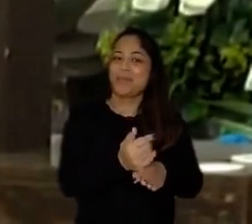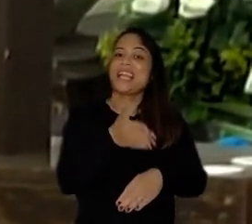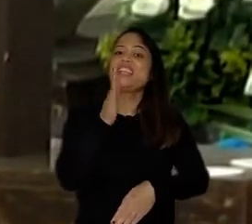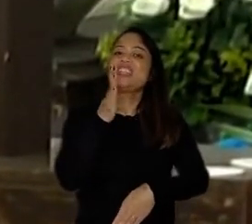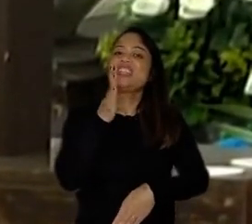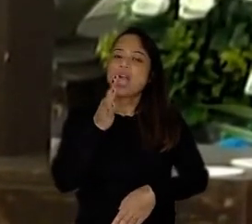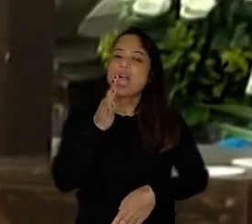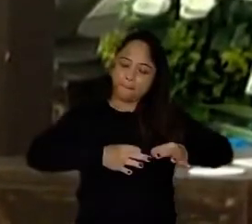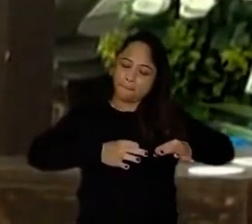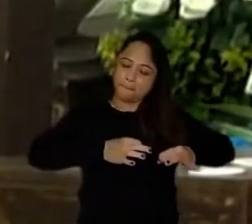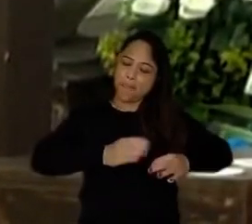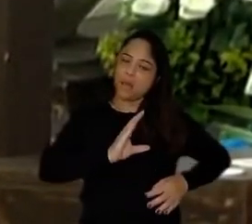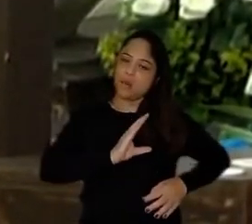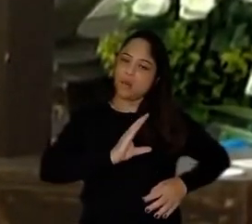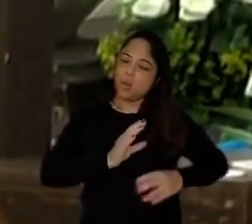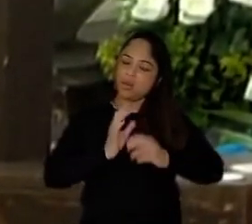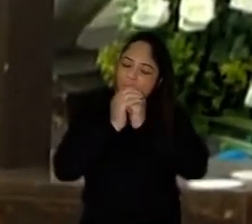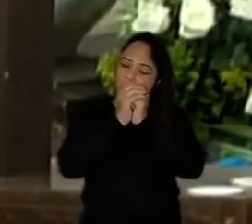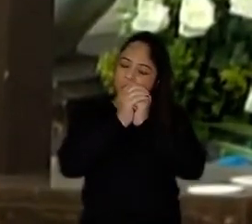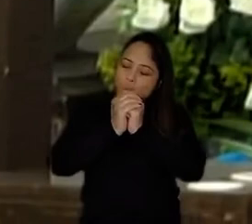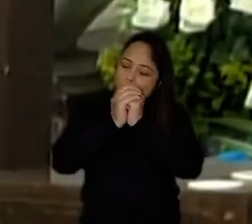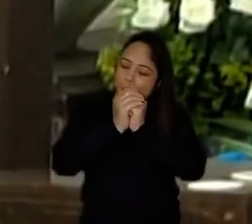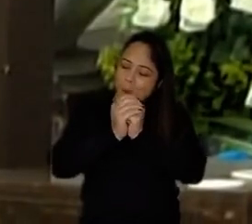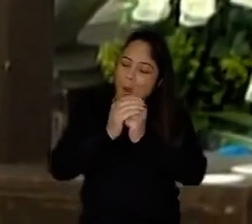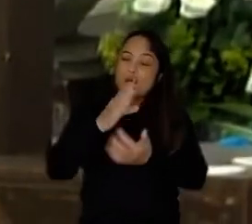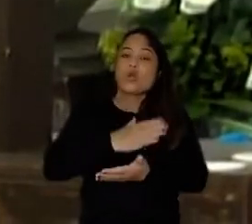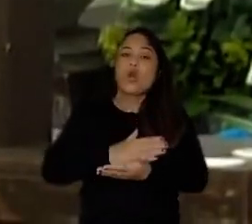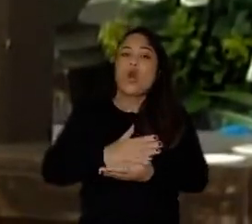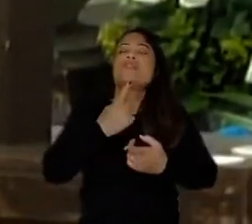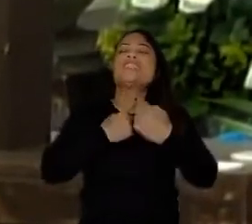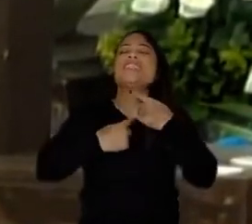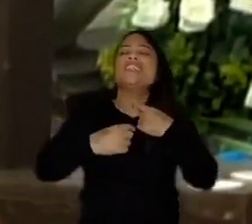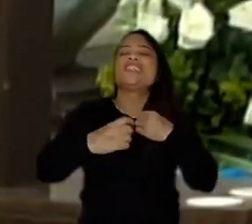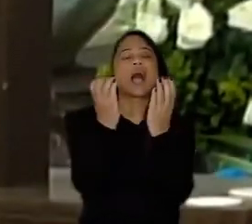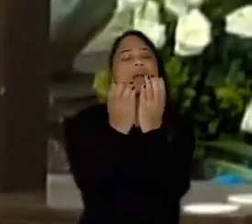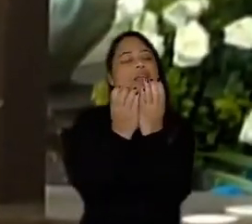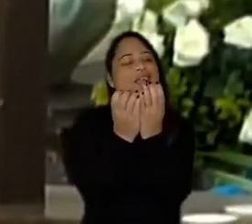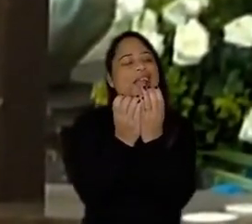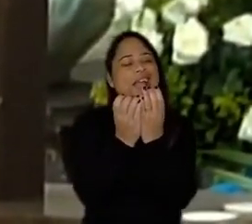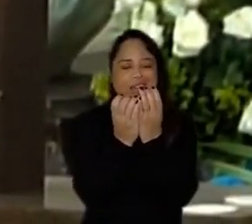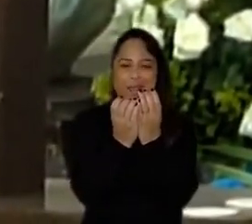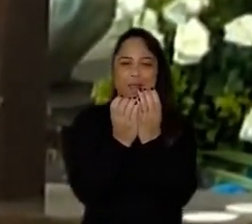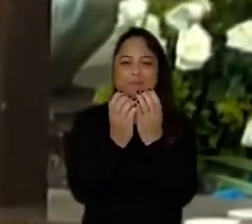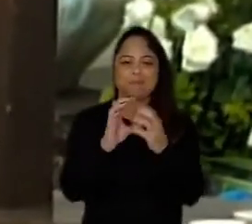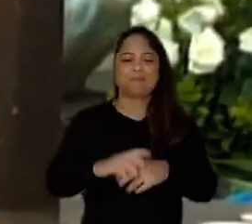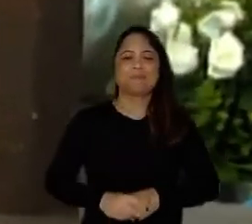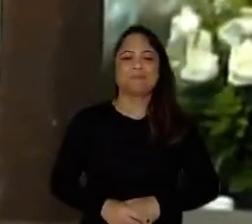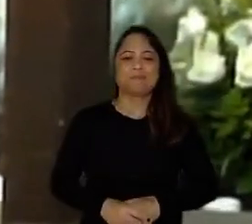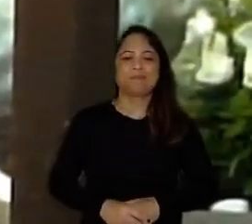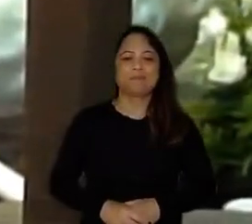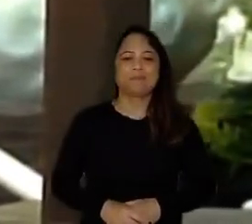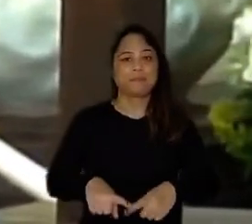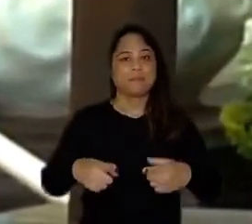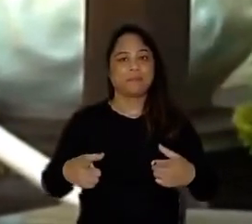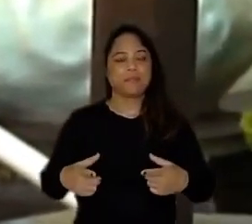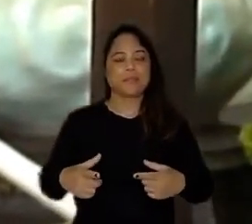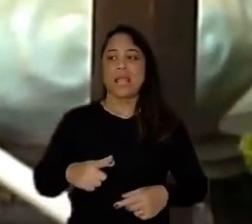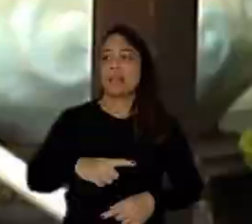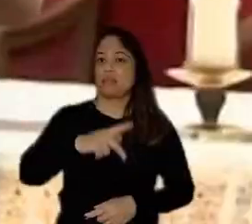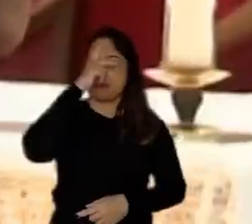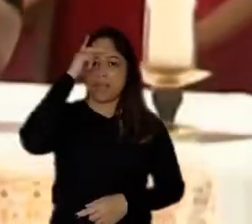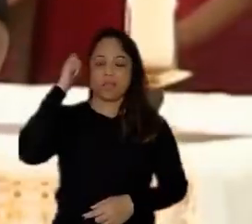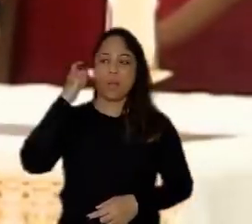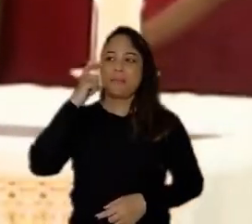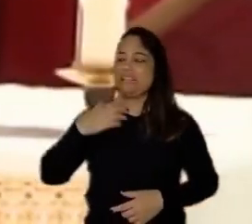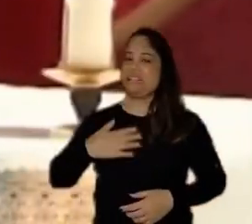ficou em oração, e já criou expectativa. Tem gente que não pode ficar em pé, porque não tem lugar de estacionar, porque parou